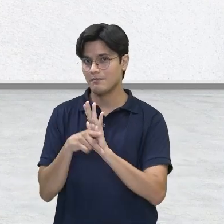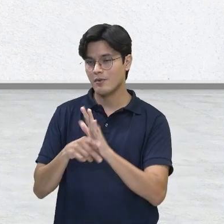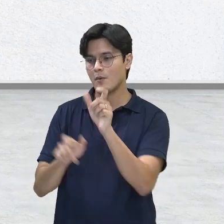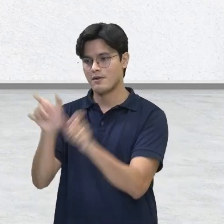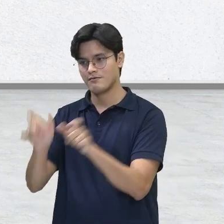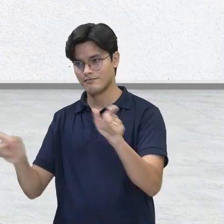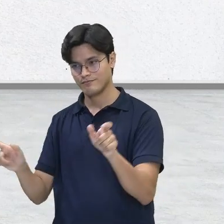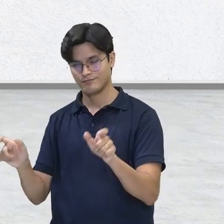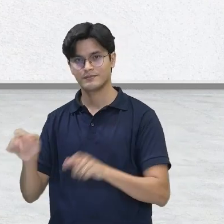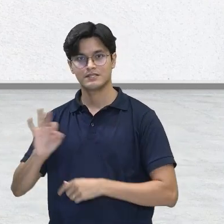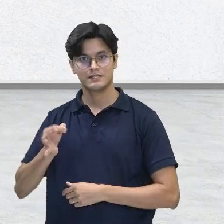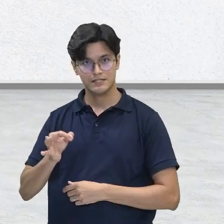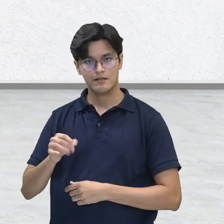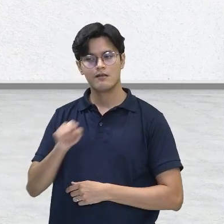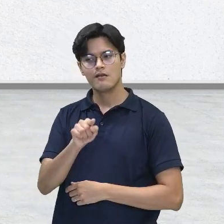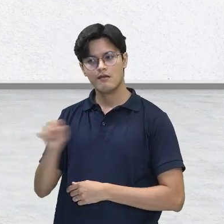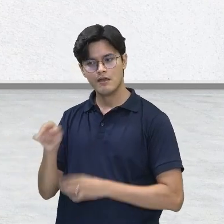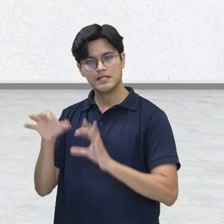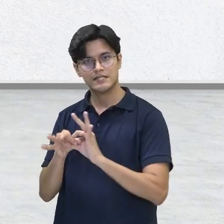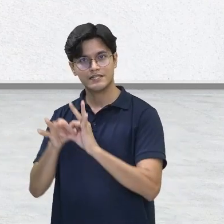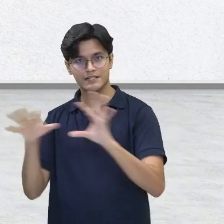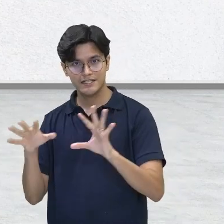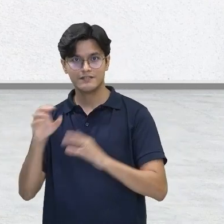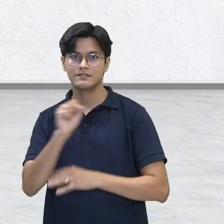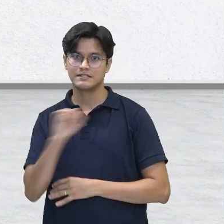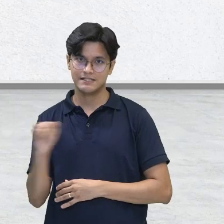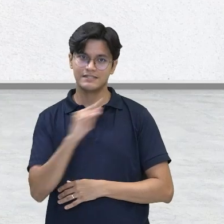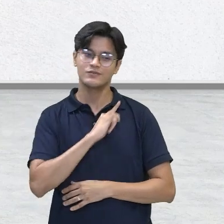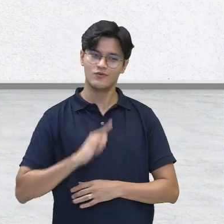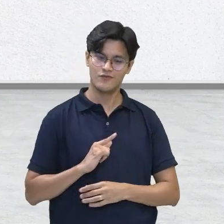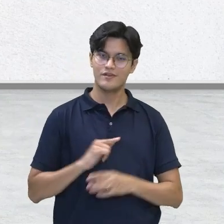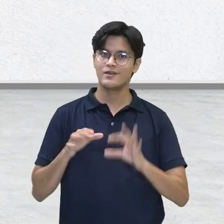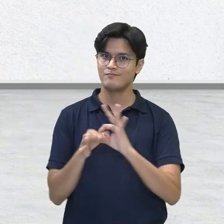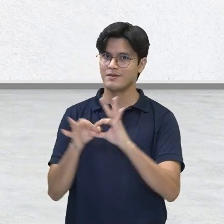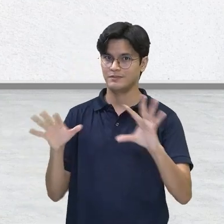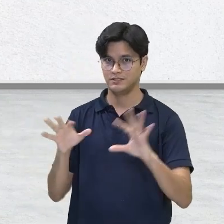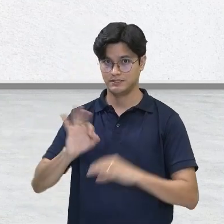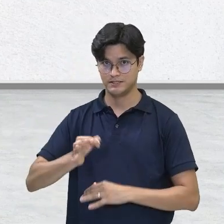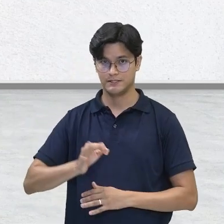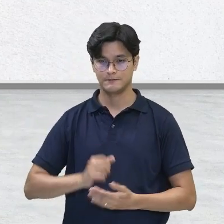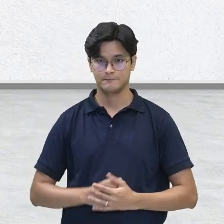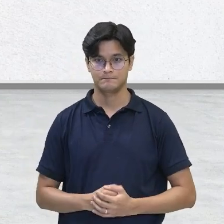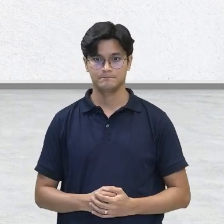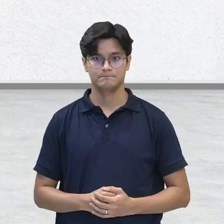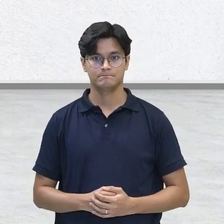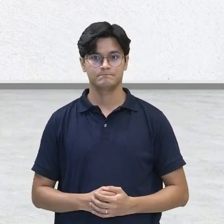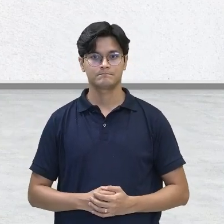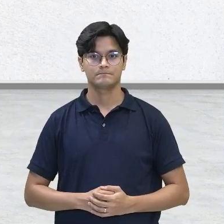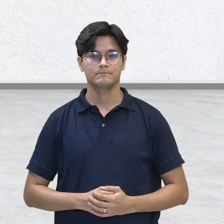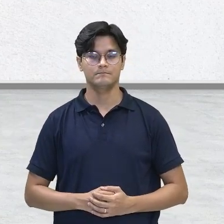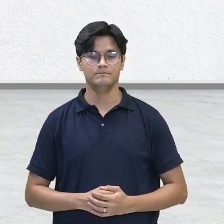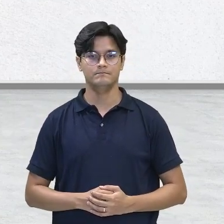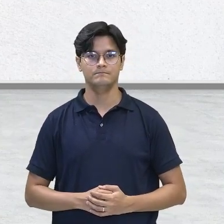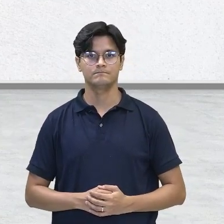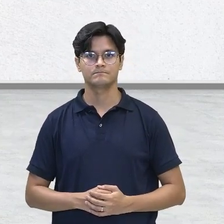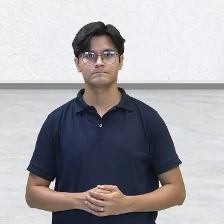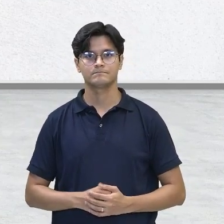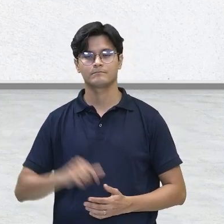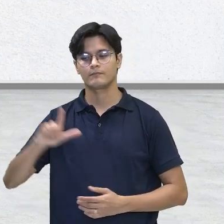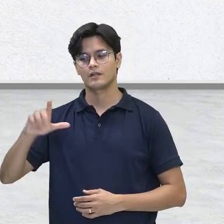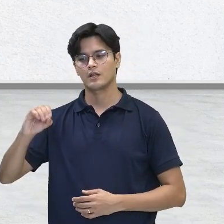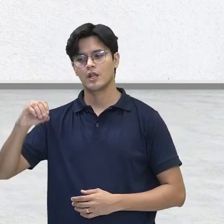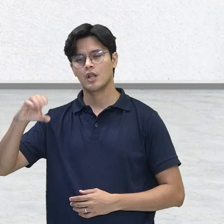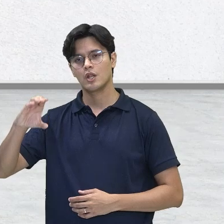na medida em que o soberano permite, né? Muito bem. E aí, o Locke. O Locke